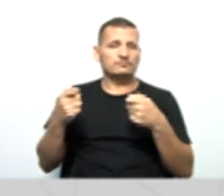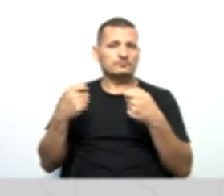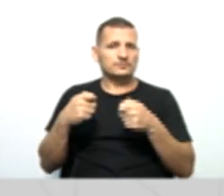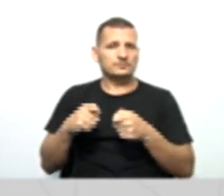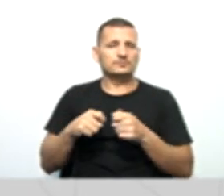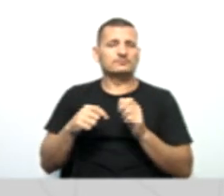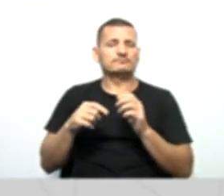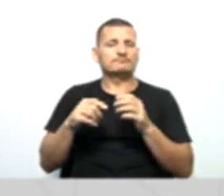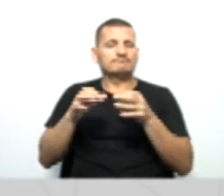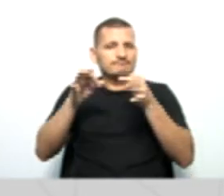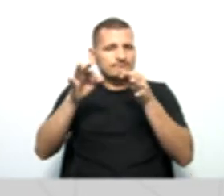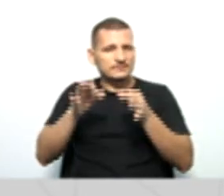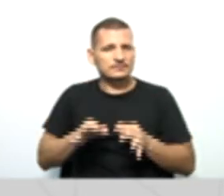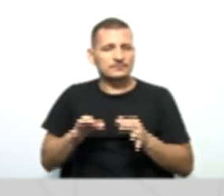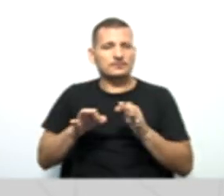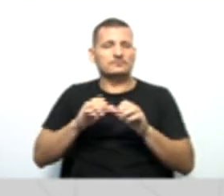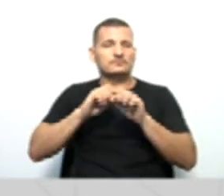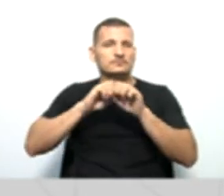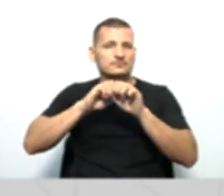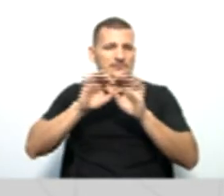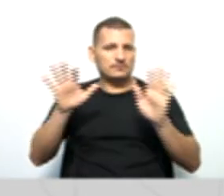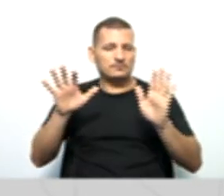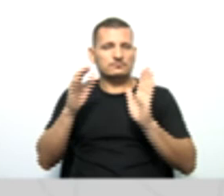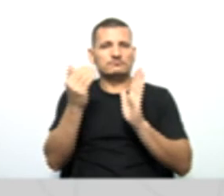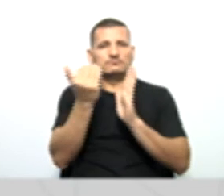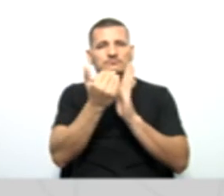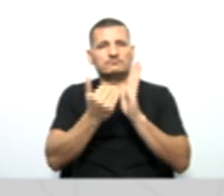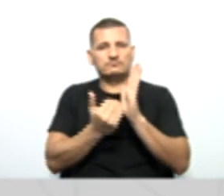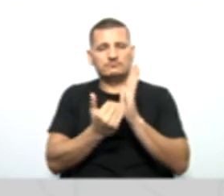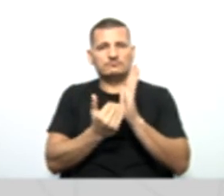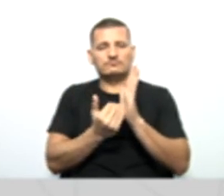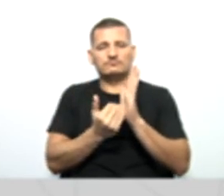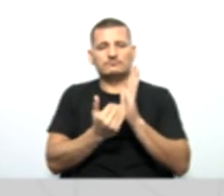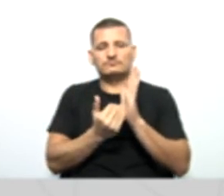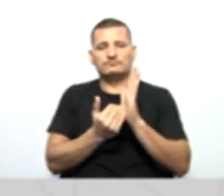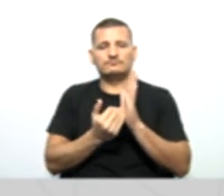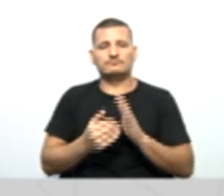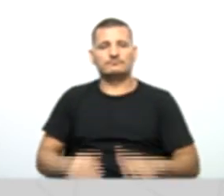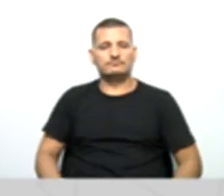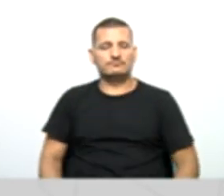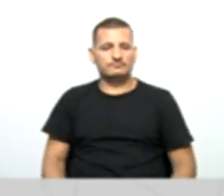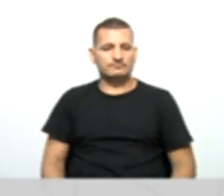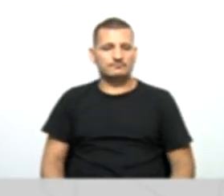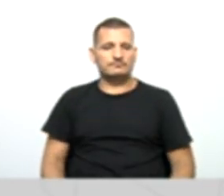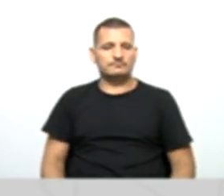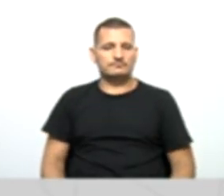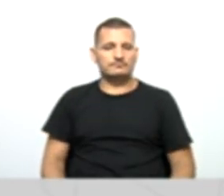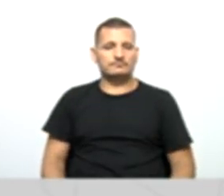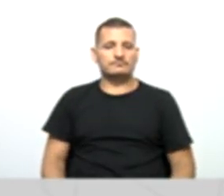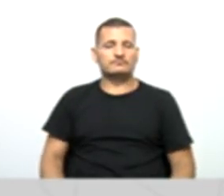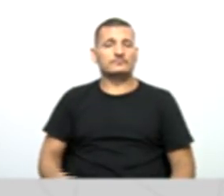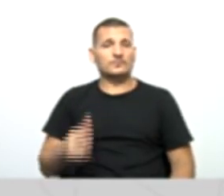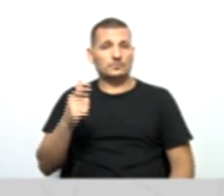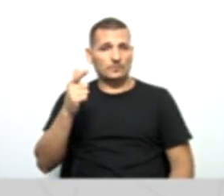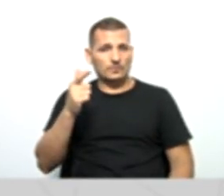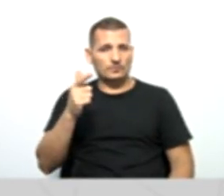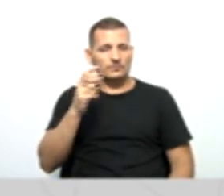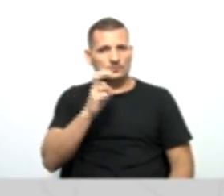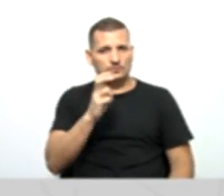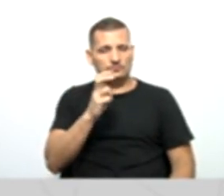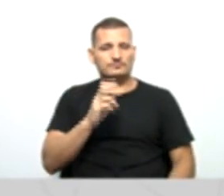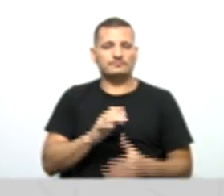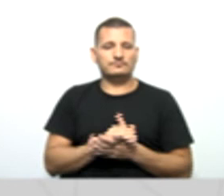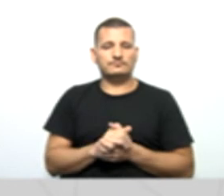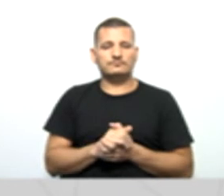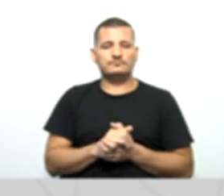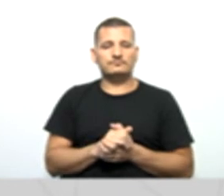bem definido, bem claro, dentro do meu escopo. Tá? Outra coisa que eu tenho que levar em consideração é a